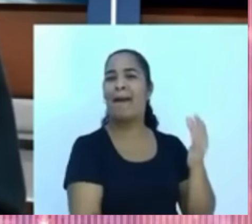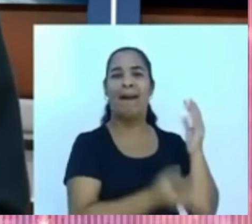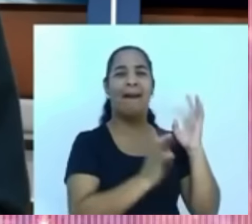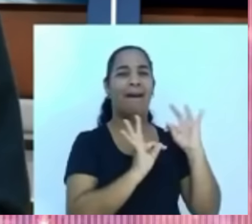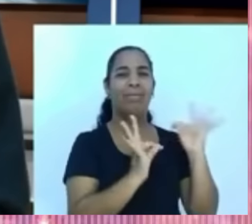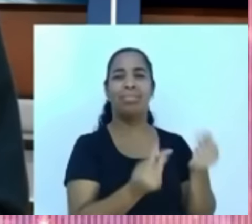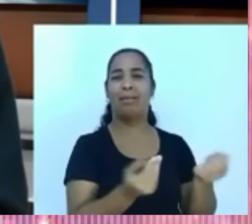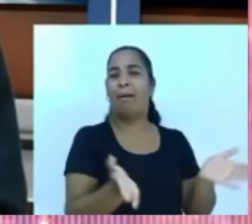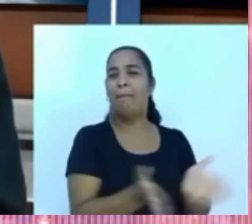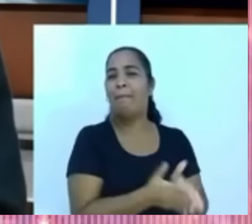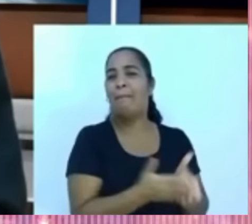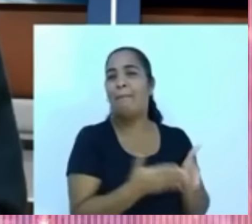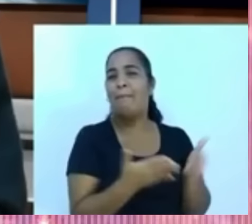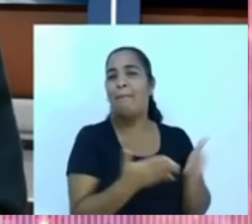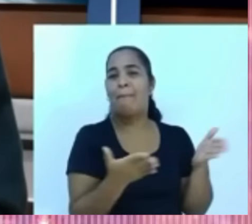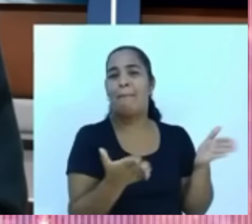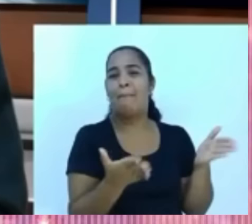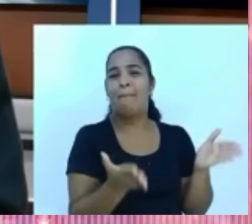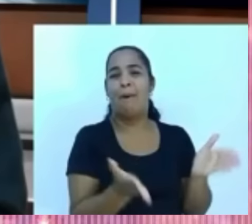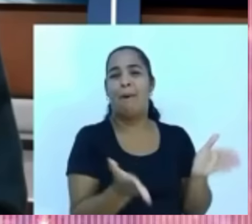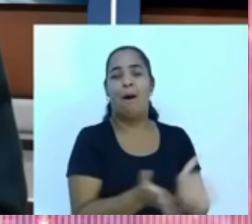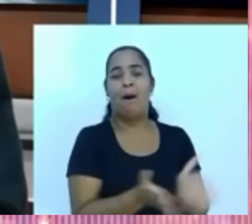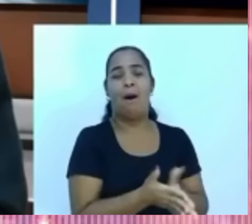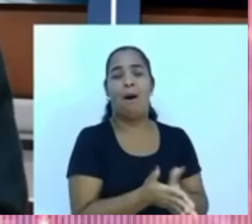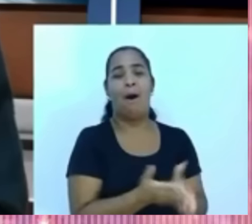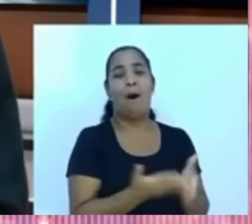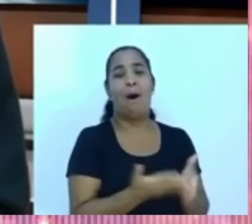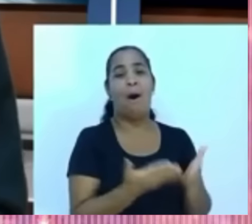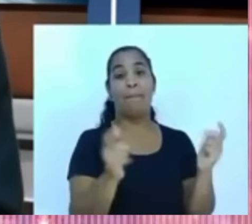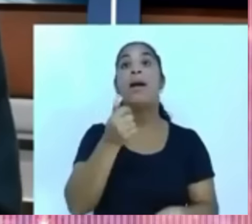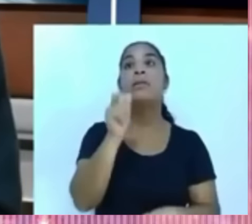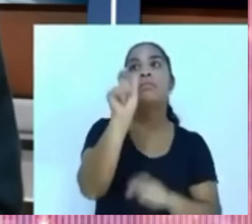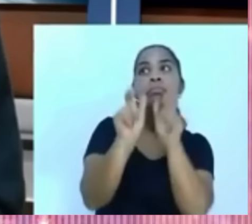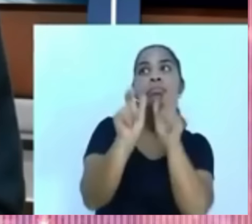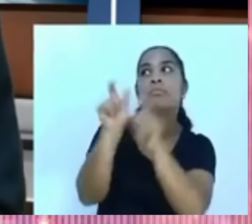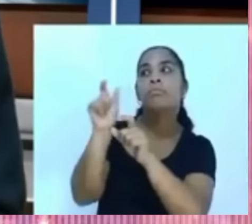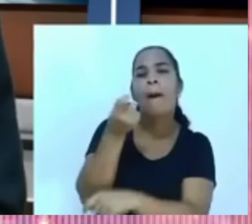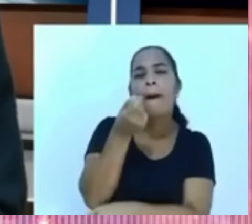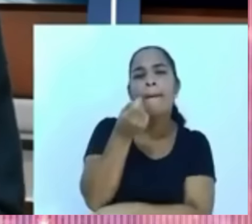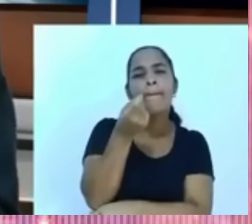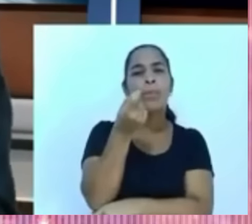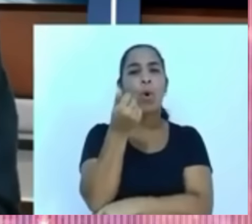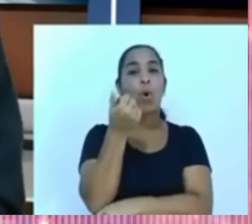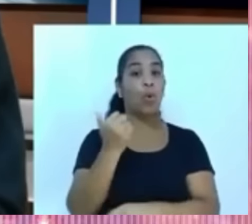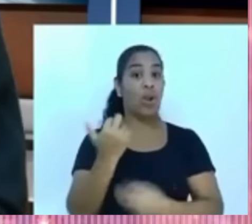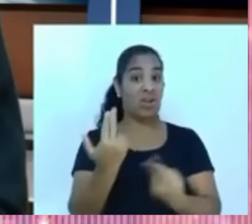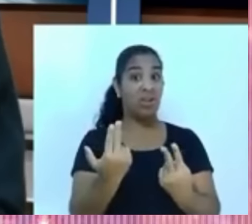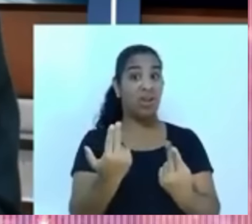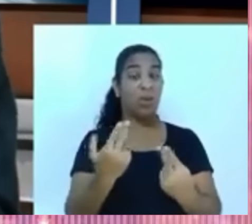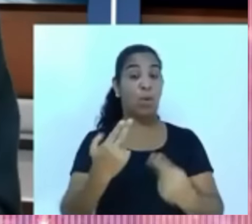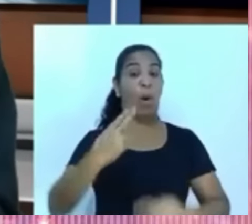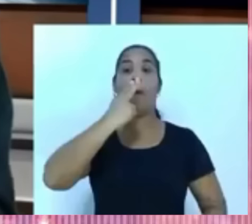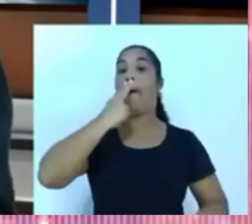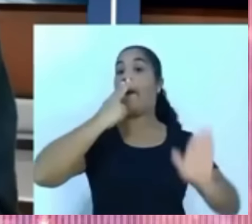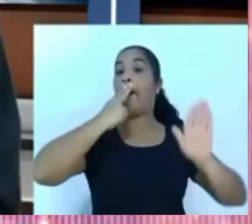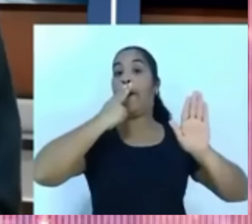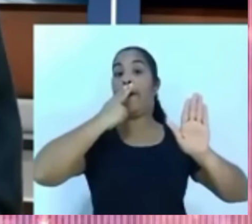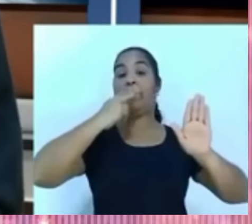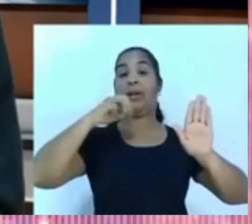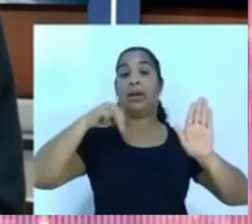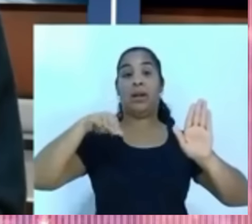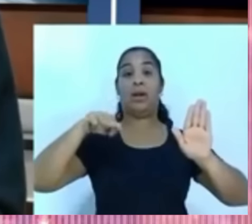reproche não são poucos aqueles indivíduos quais Hitler Mussolini para citar